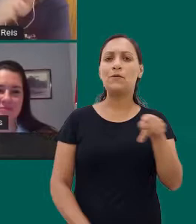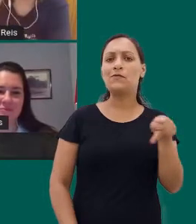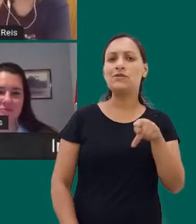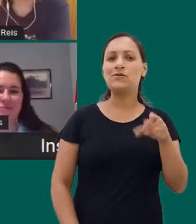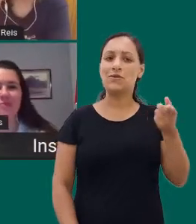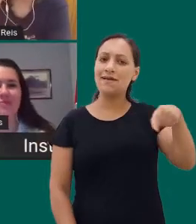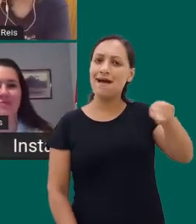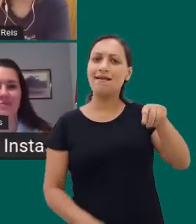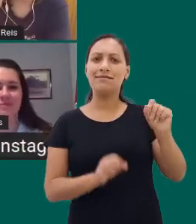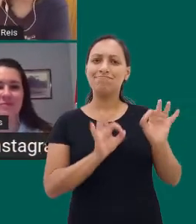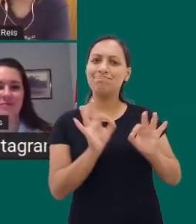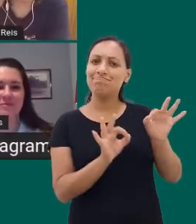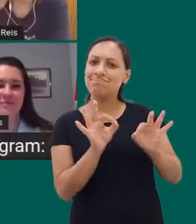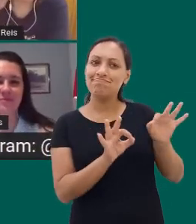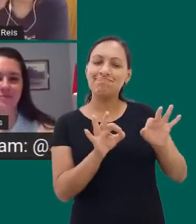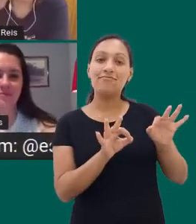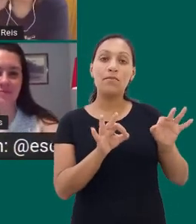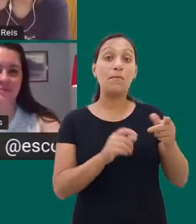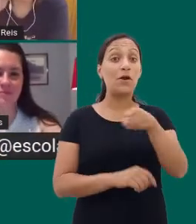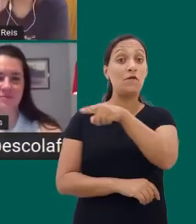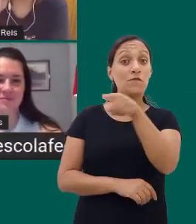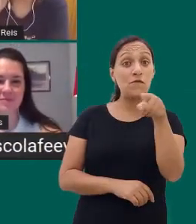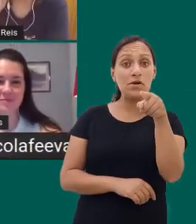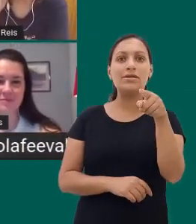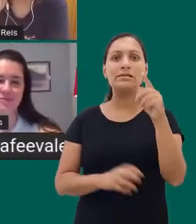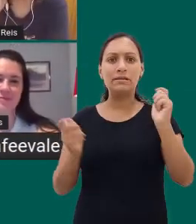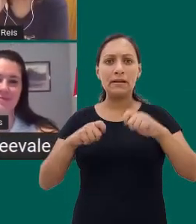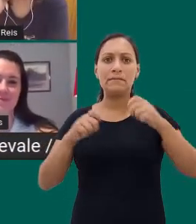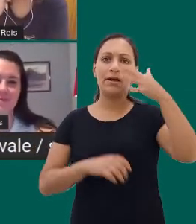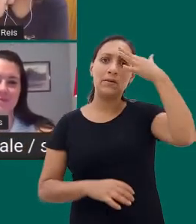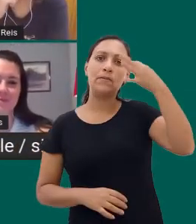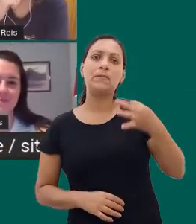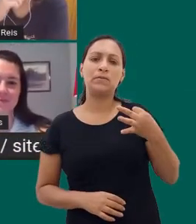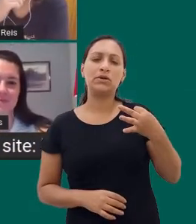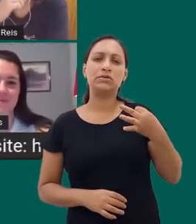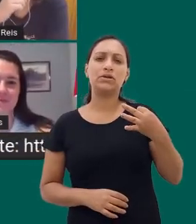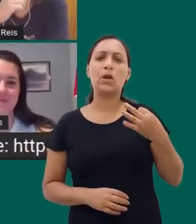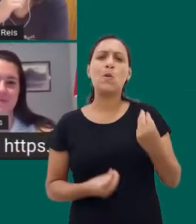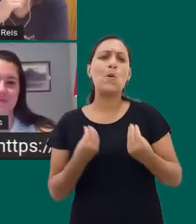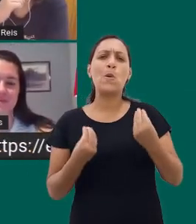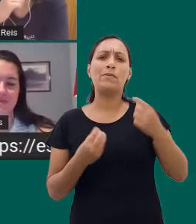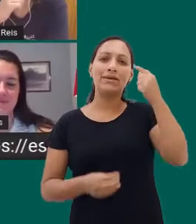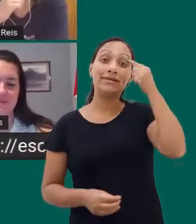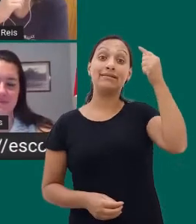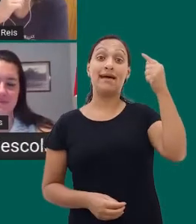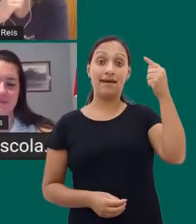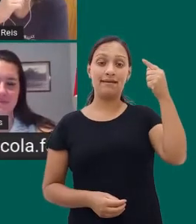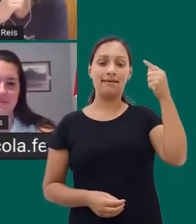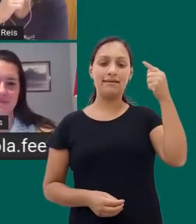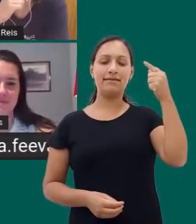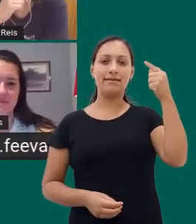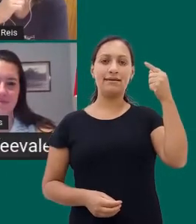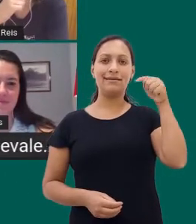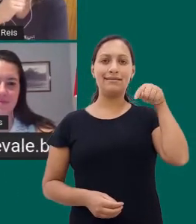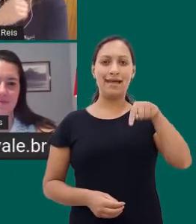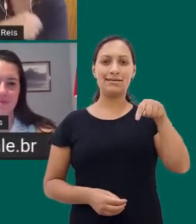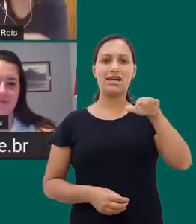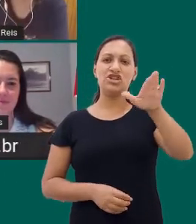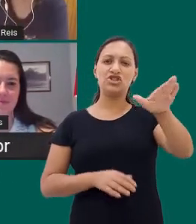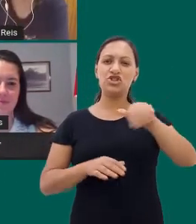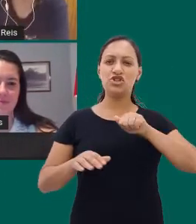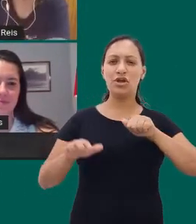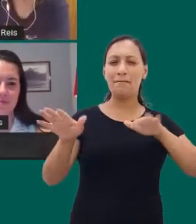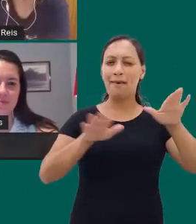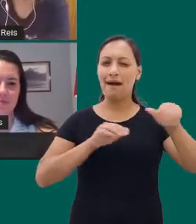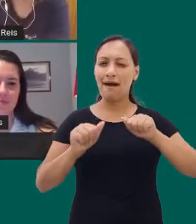fizeram, e então, para que vocês possam entender um pouco da ideia também dessa chamada aí